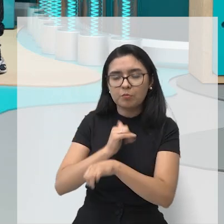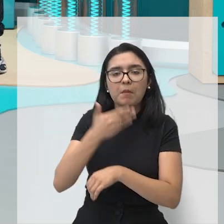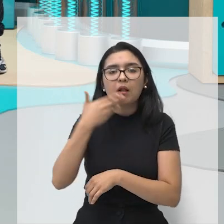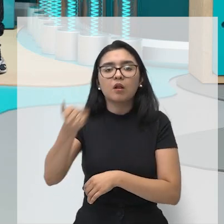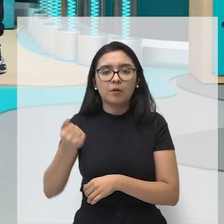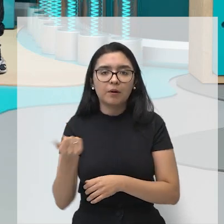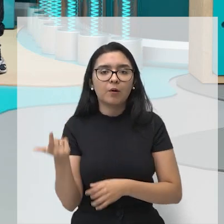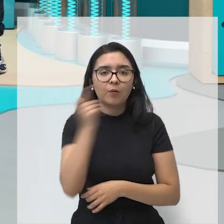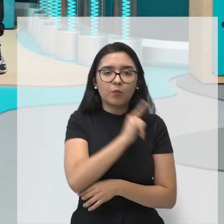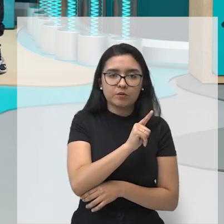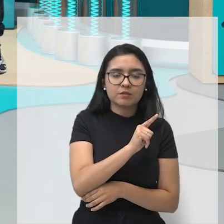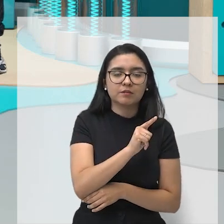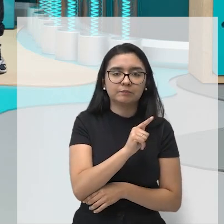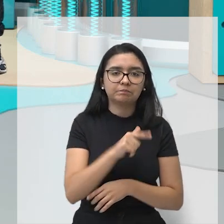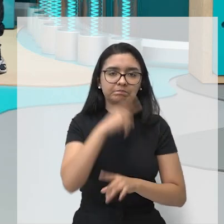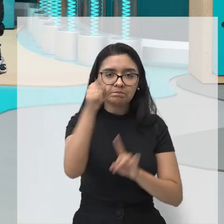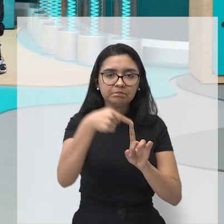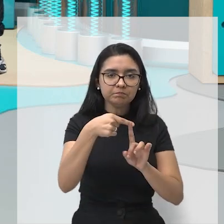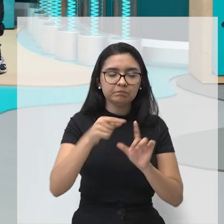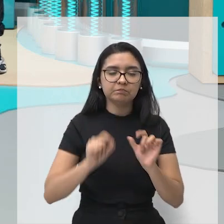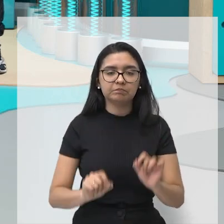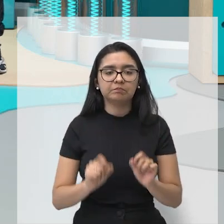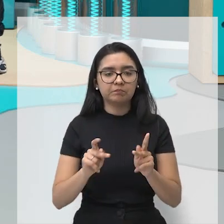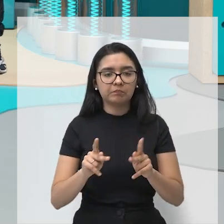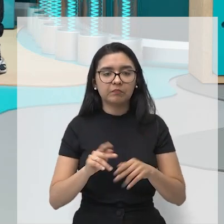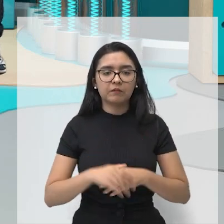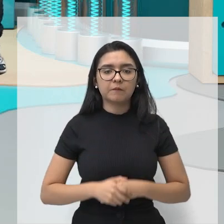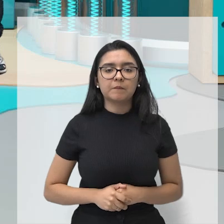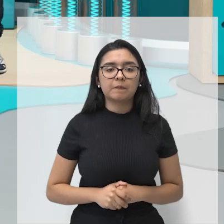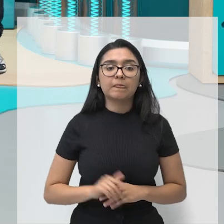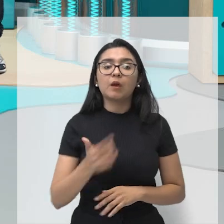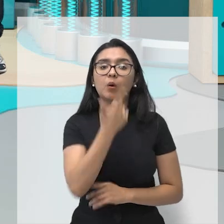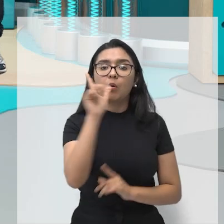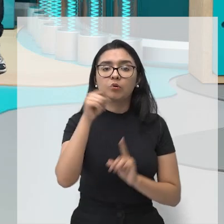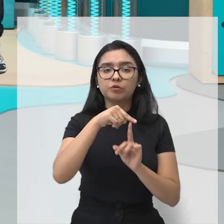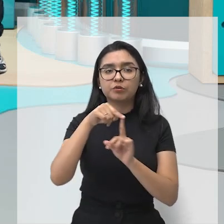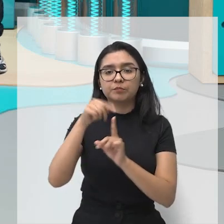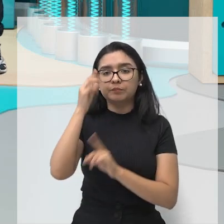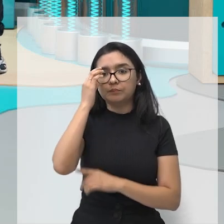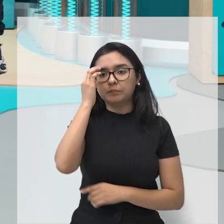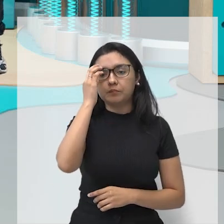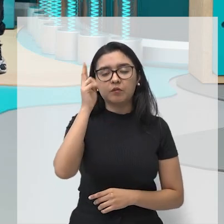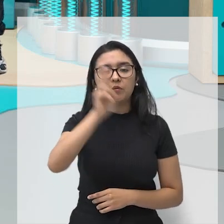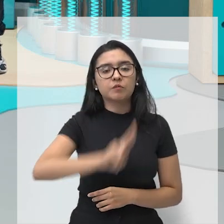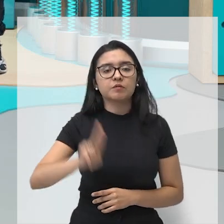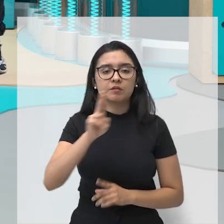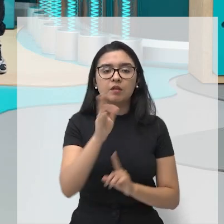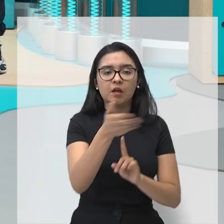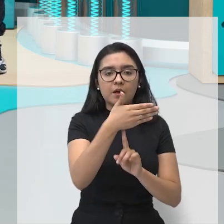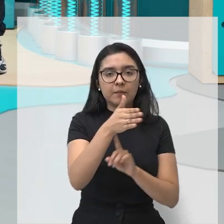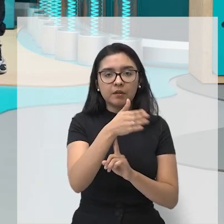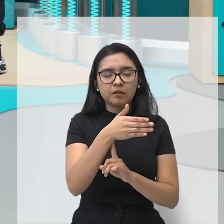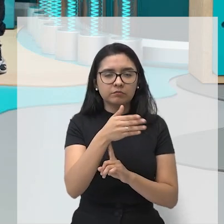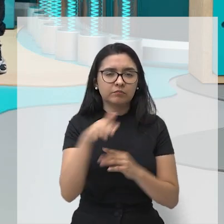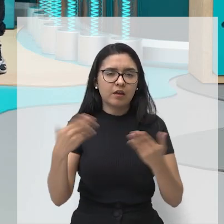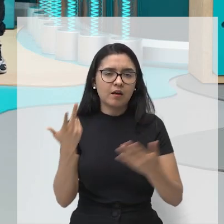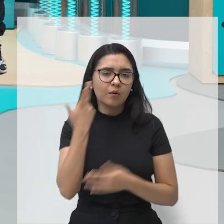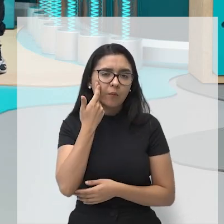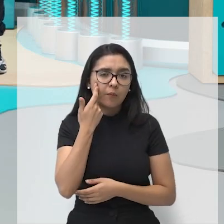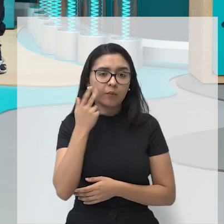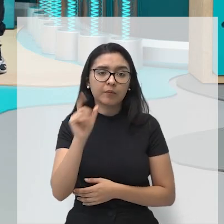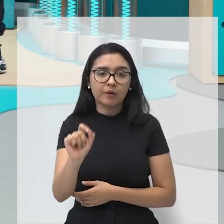melhor para poder alcançar o objetivo. Outro modelo, olha só, utilizando a bandeira, e que é bem